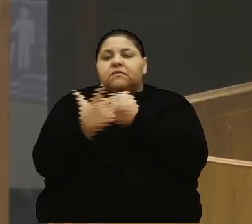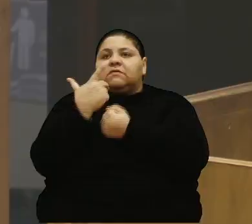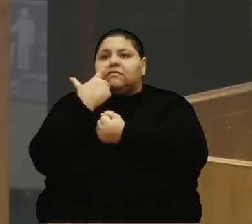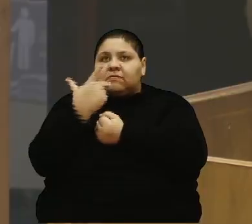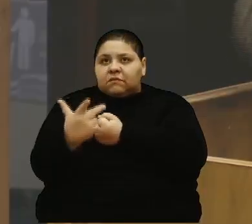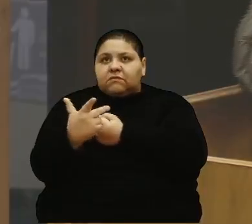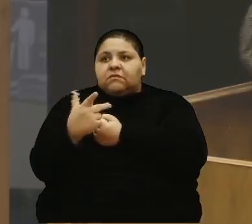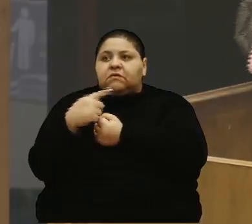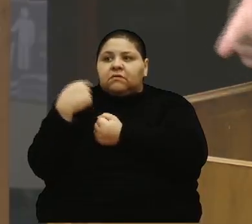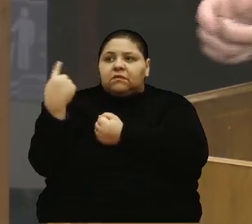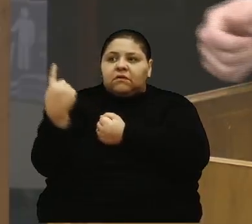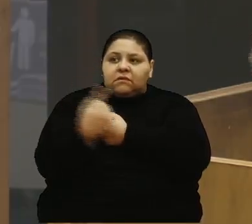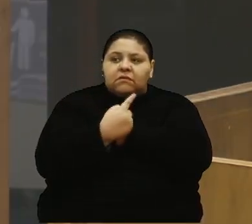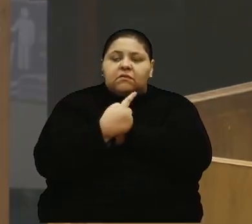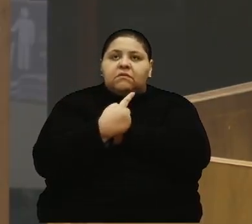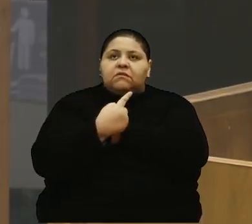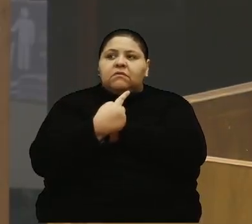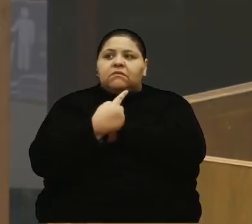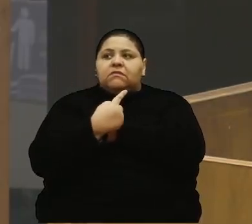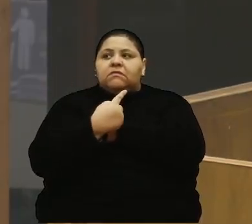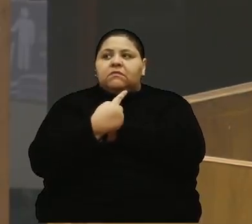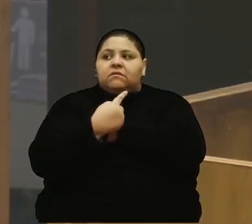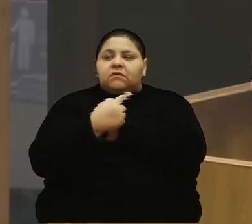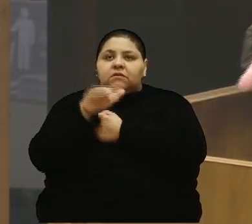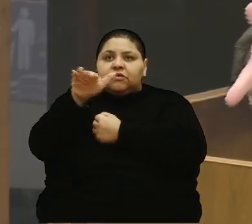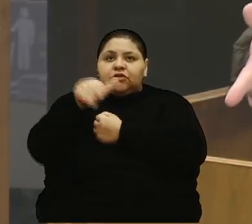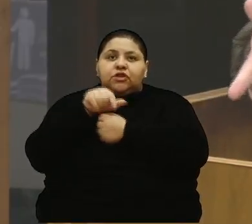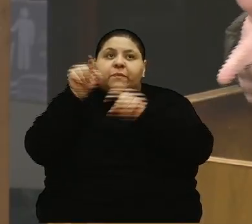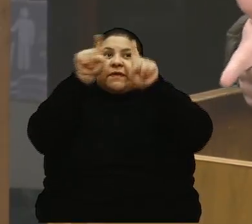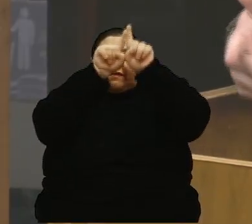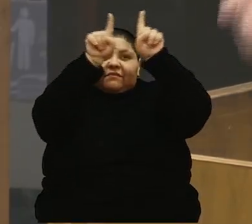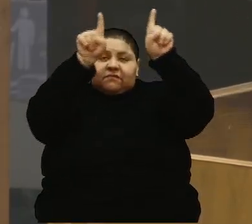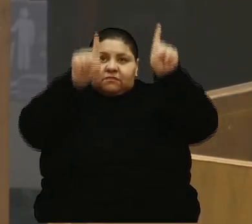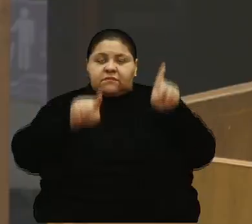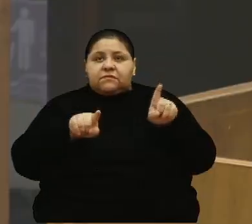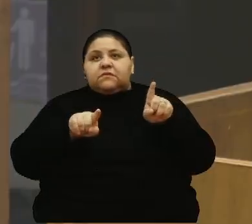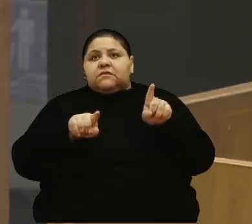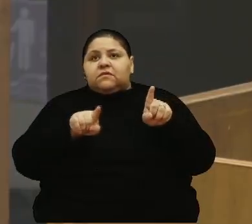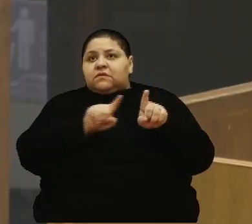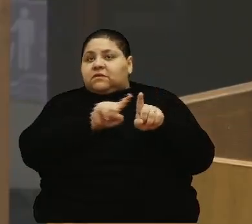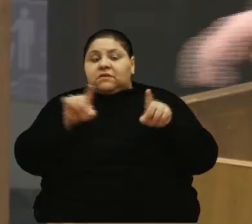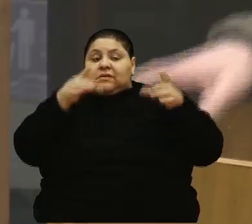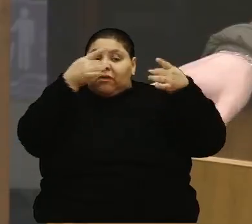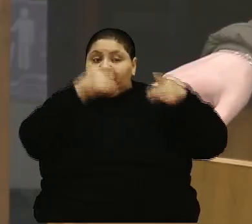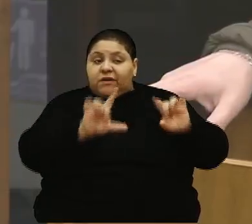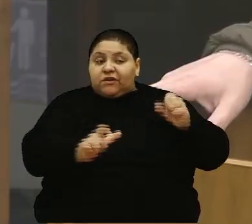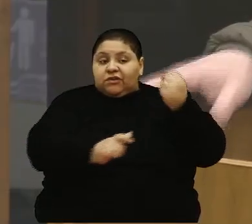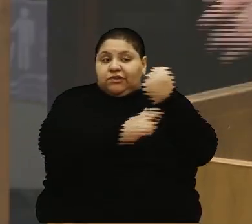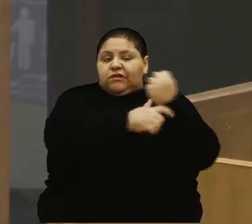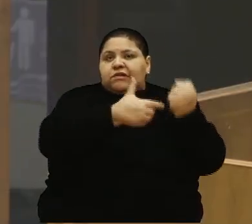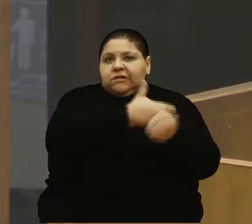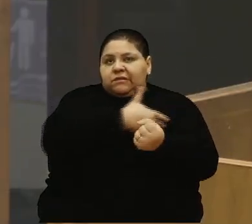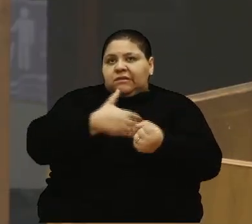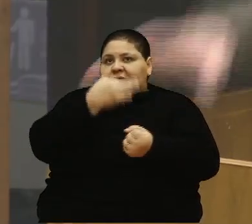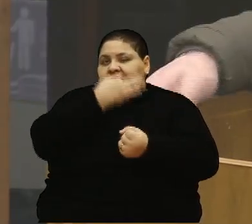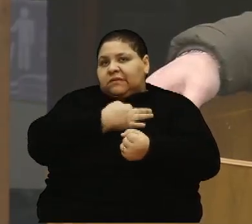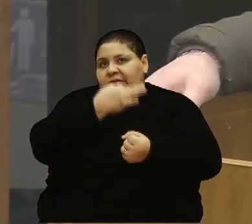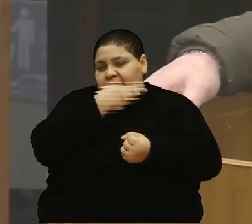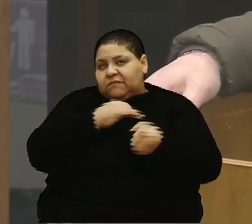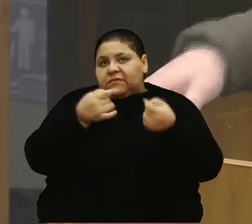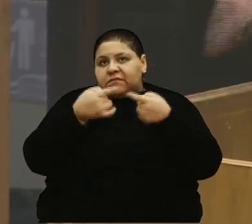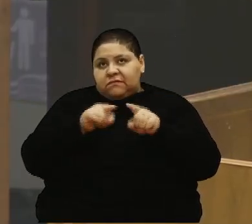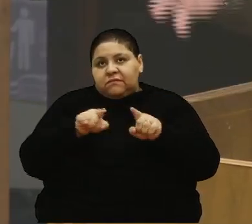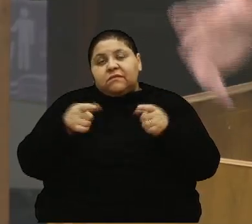e para que eles colocassem efetivo o máximo que eles conseguissem, não prejudicando a segurança pública de Caxias do Sul, mas é